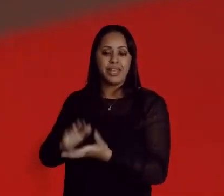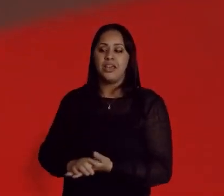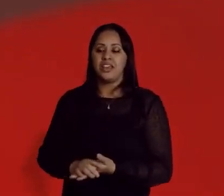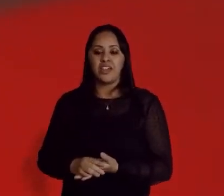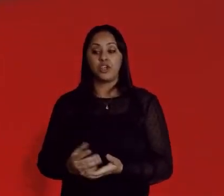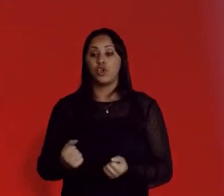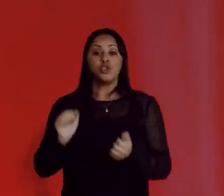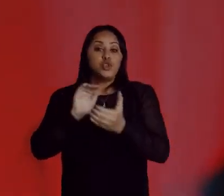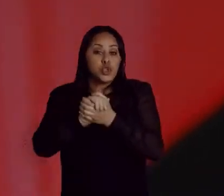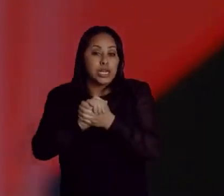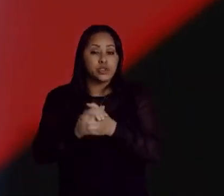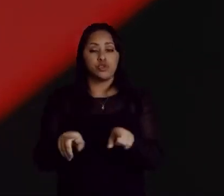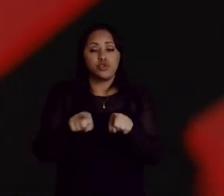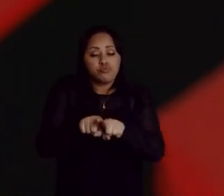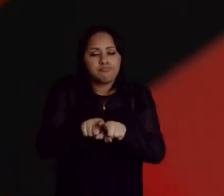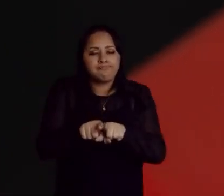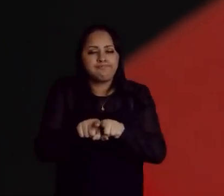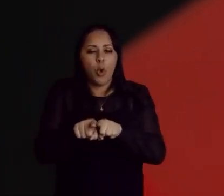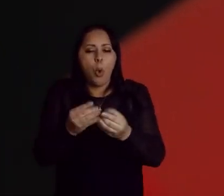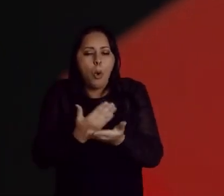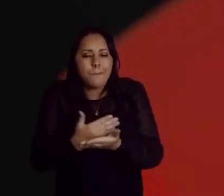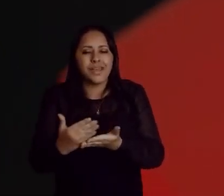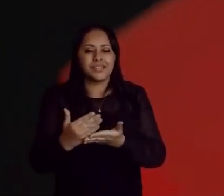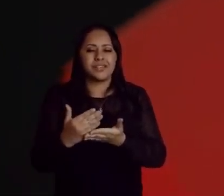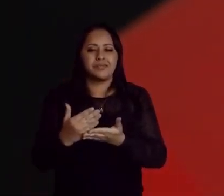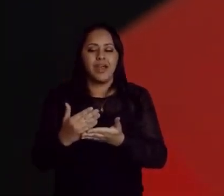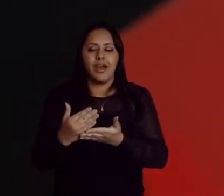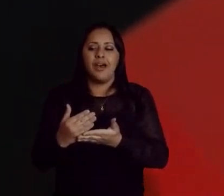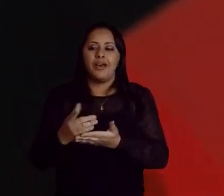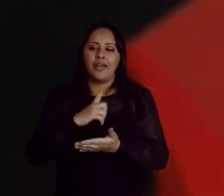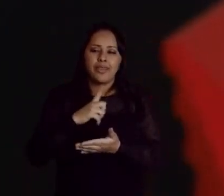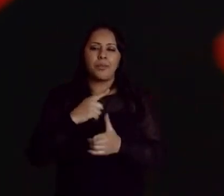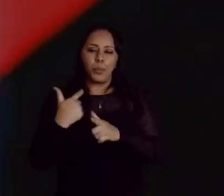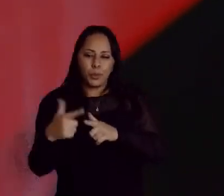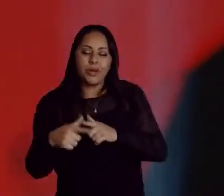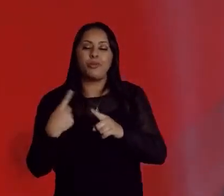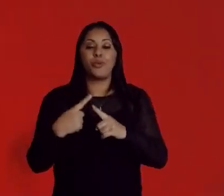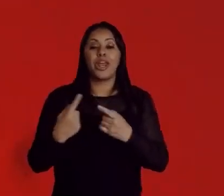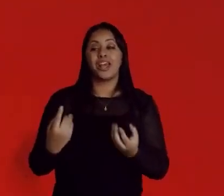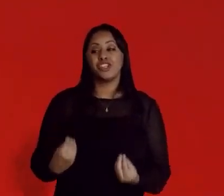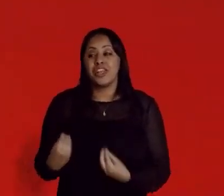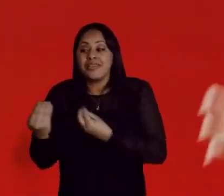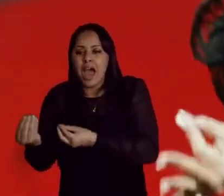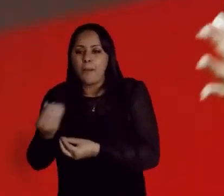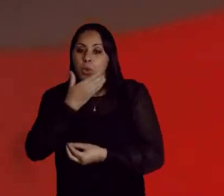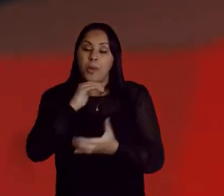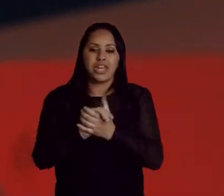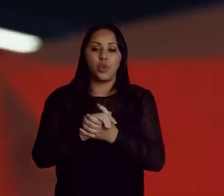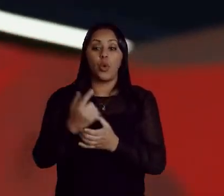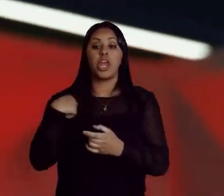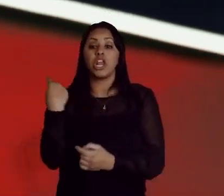na vida a dois e a gente dá para o marido justamente aquilo que a gente queria receber.